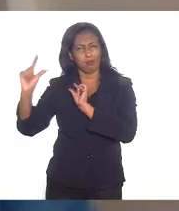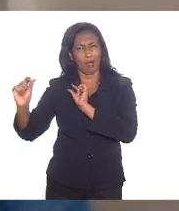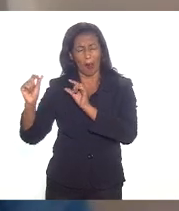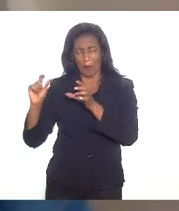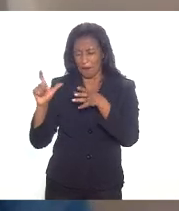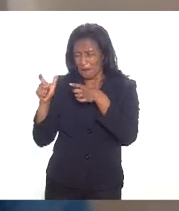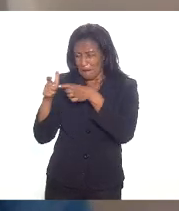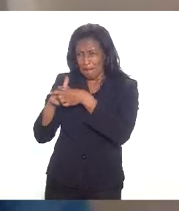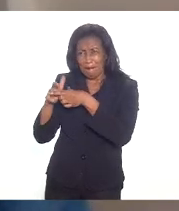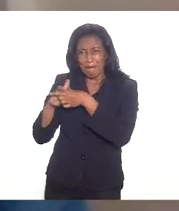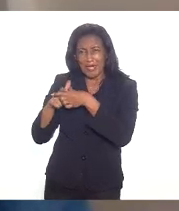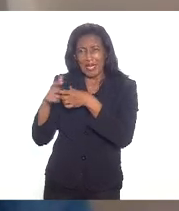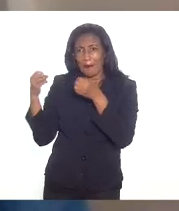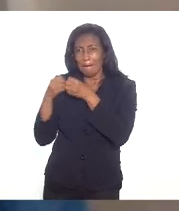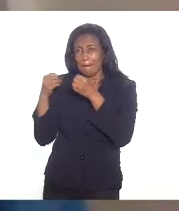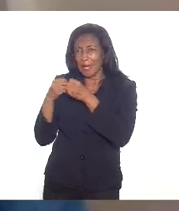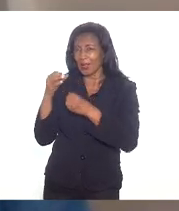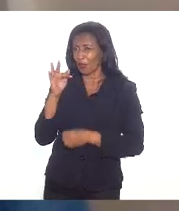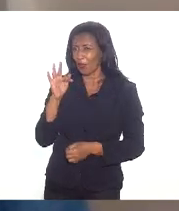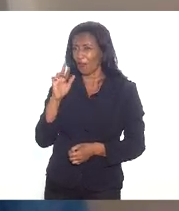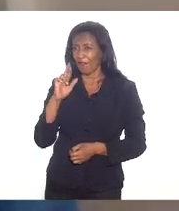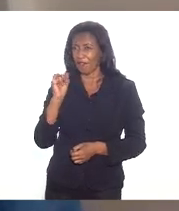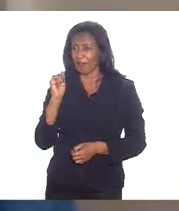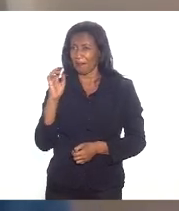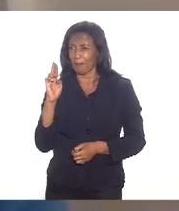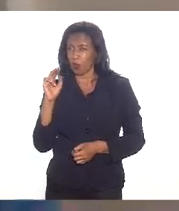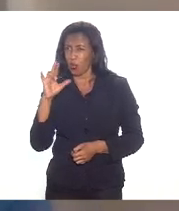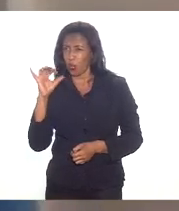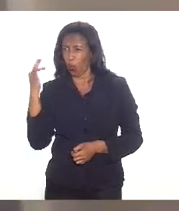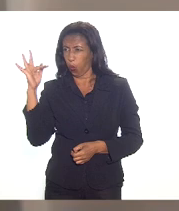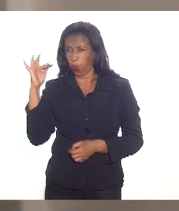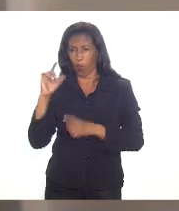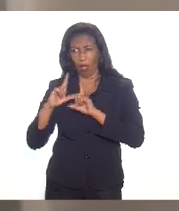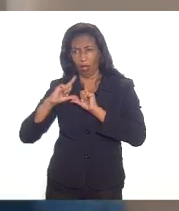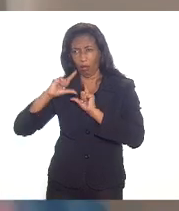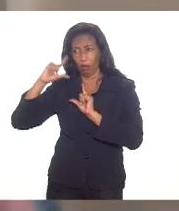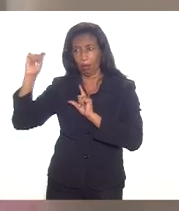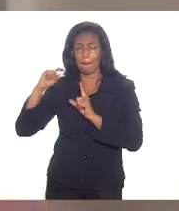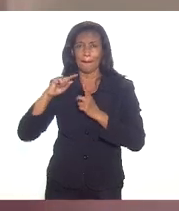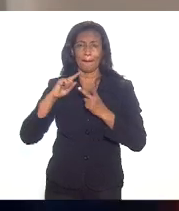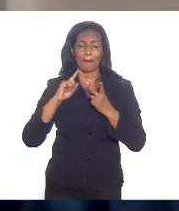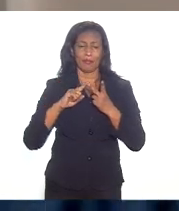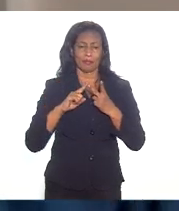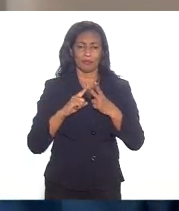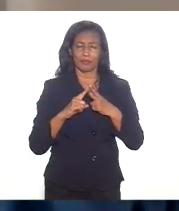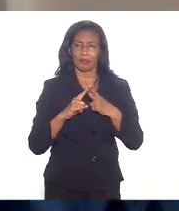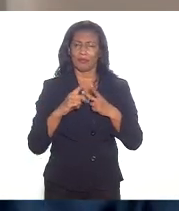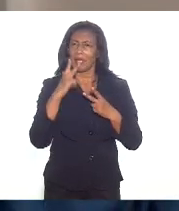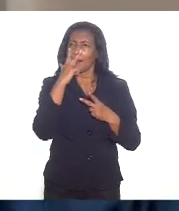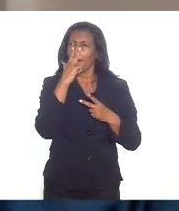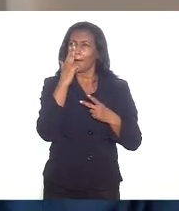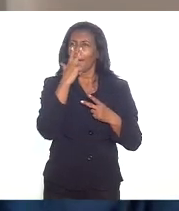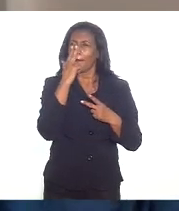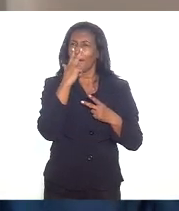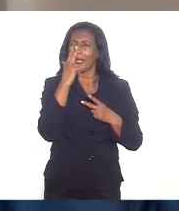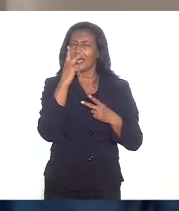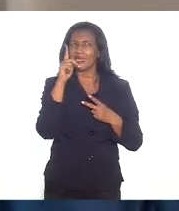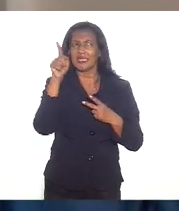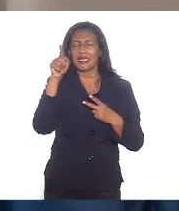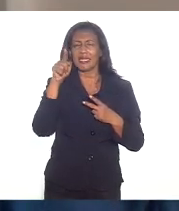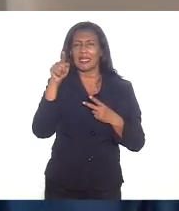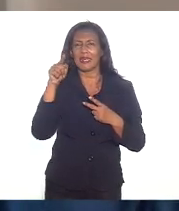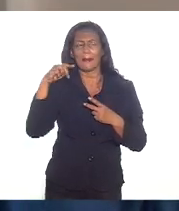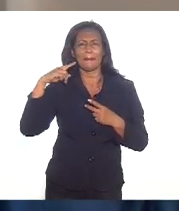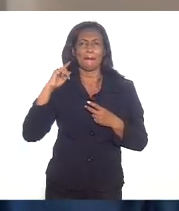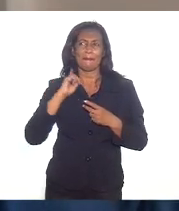perto de Friburgo, são muito pobres. Então, parece que, inclusive, em Minas e São Paulo, tinha alguma obrigatoriedade, tinha